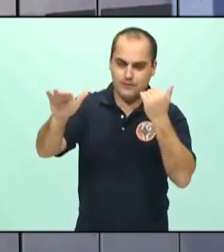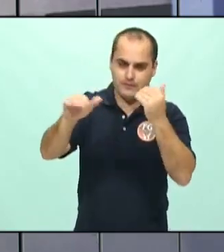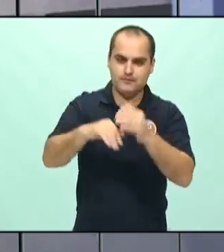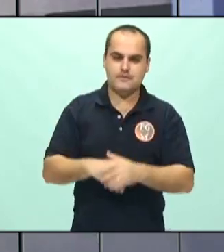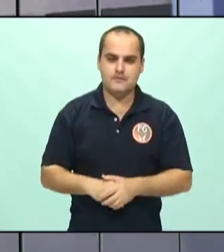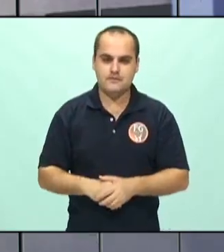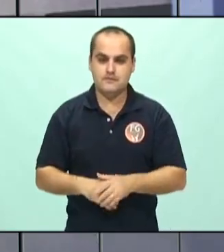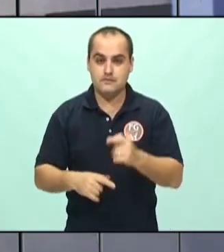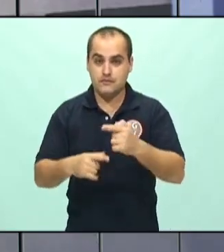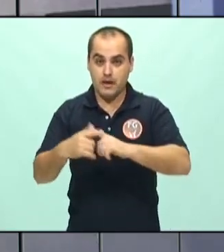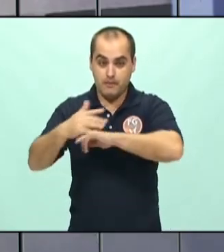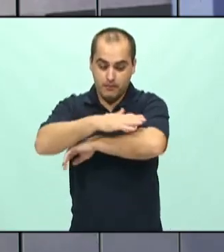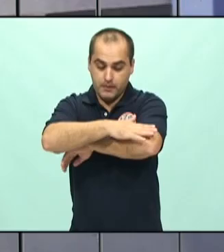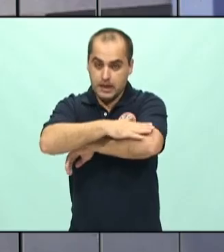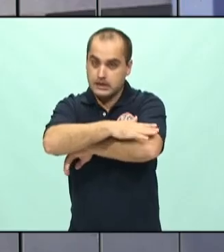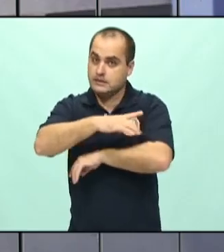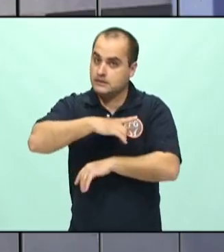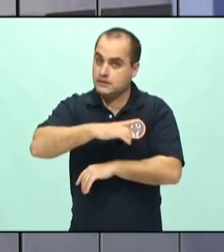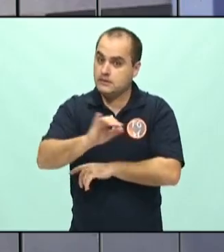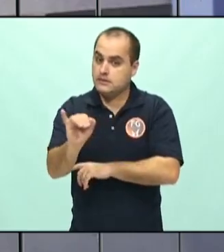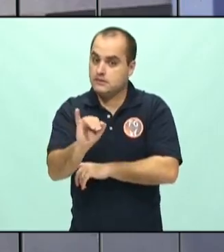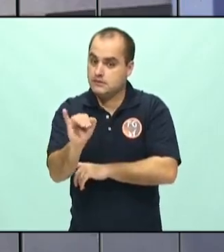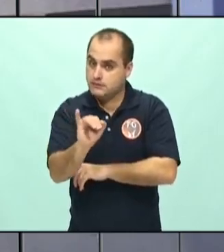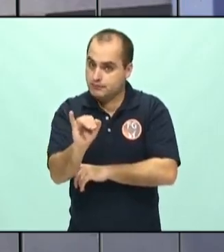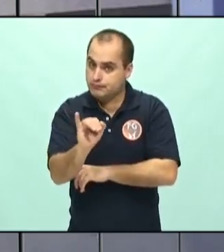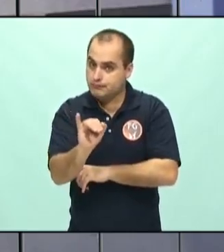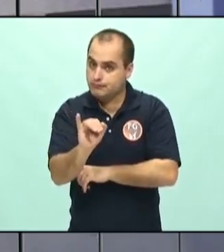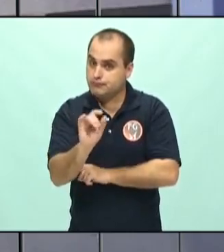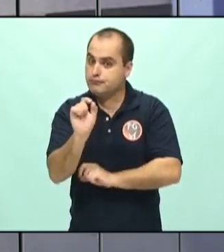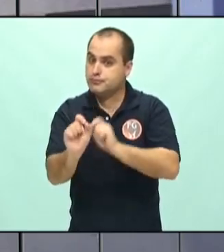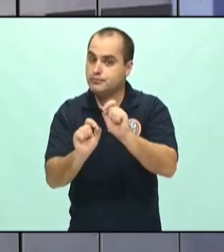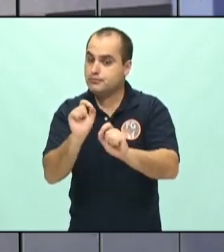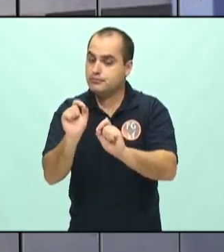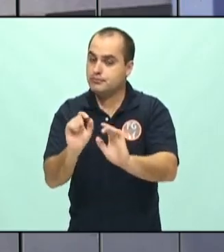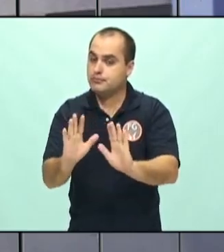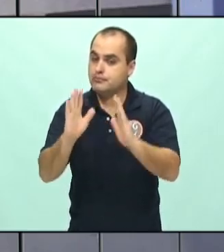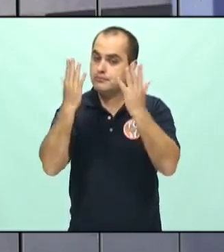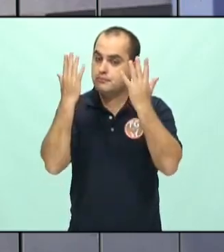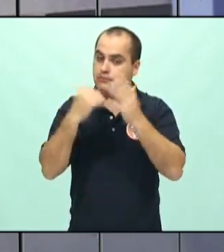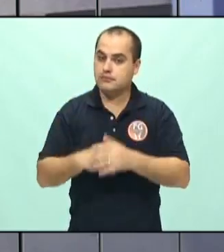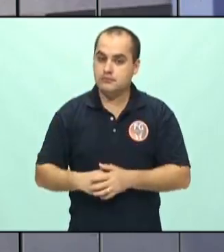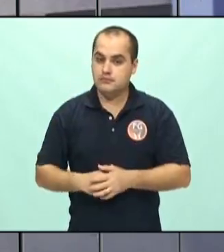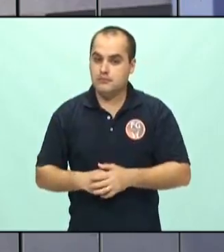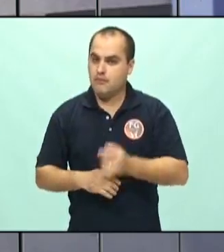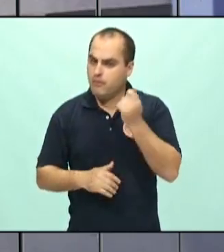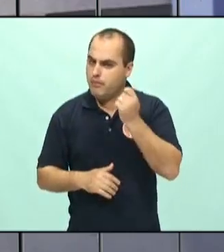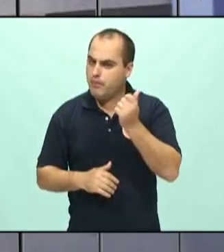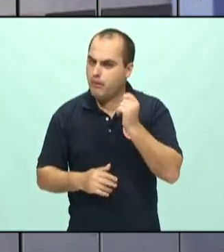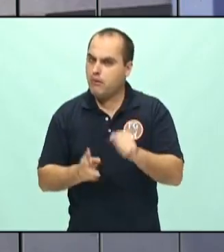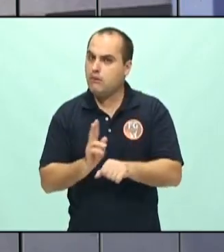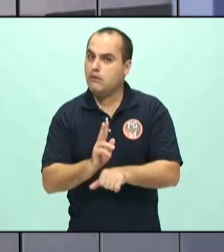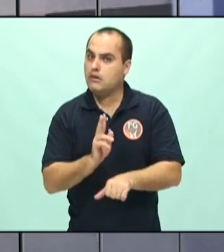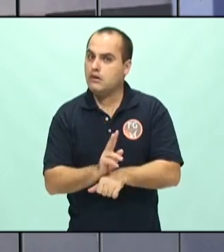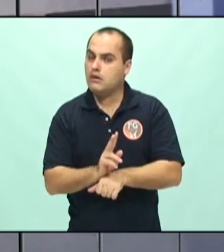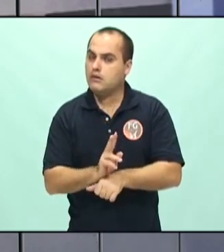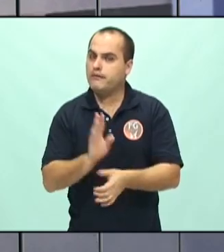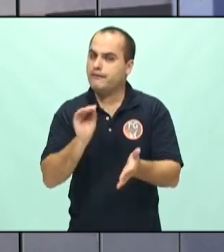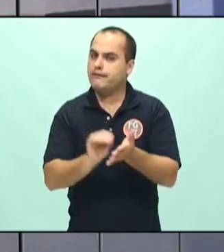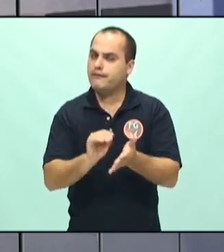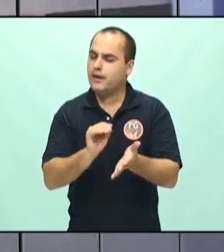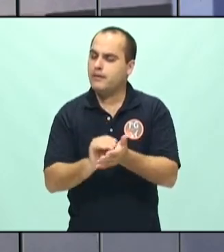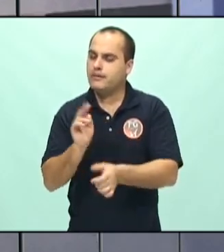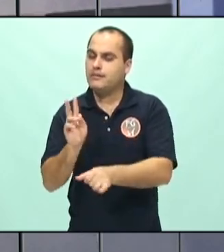praça que temos em itajaí fala pouco mas é só um pouco cuidado assim tem que ser mais administrada